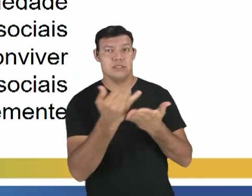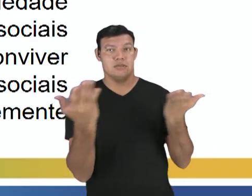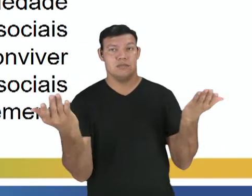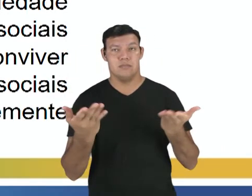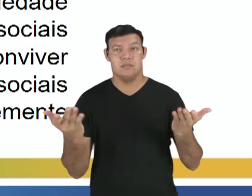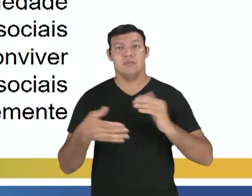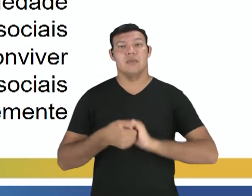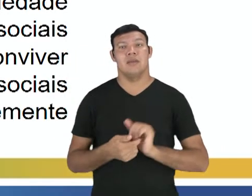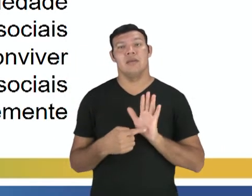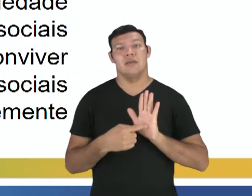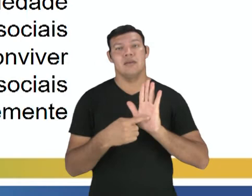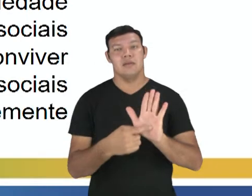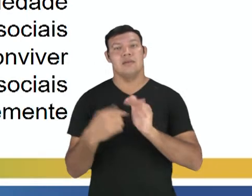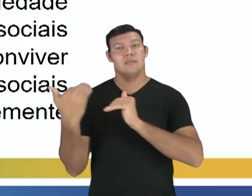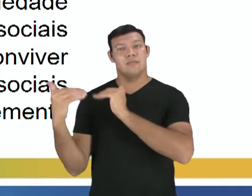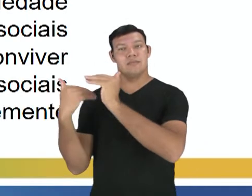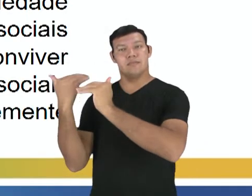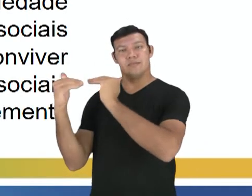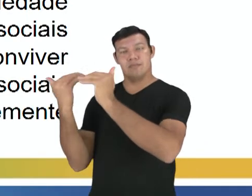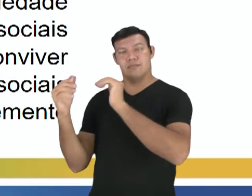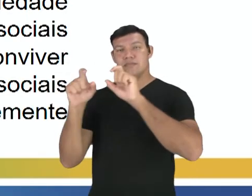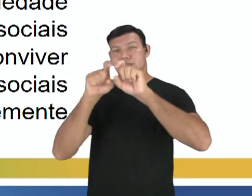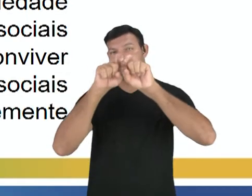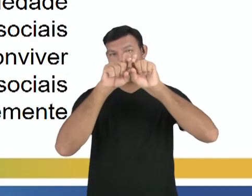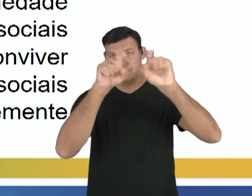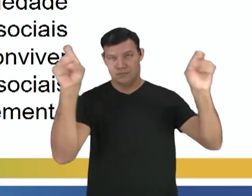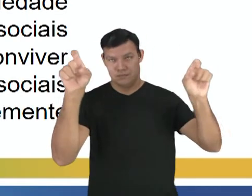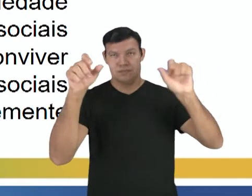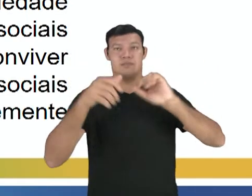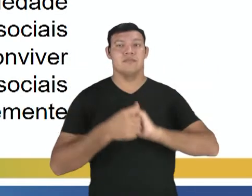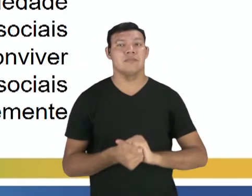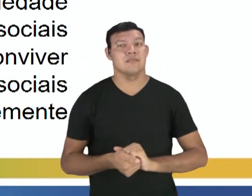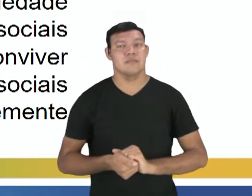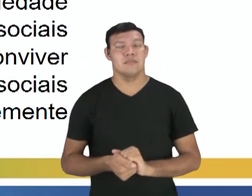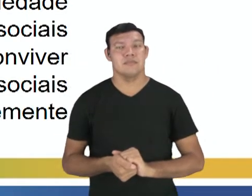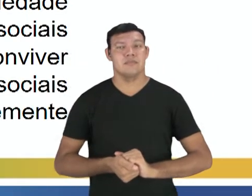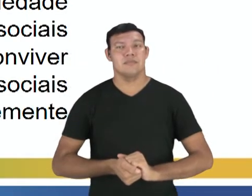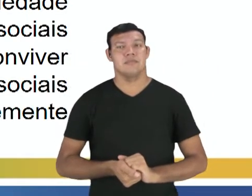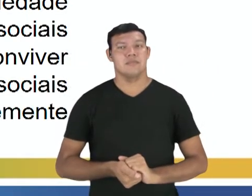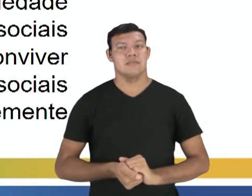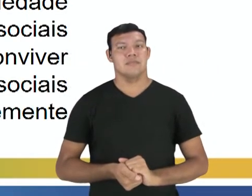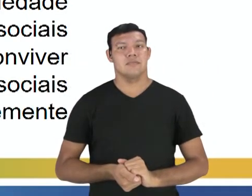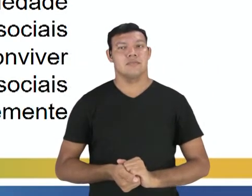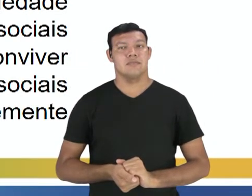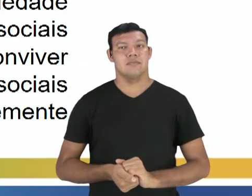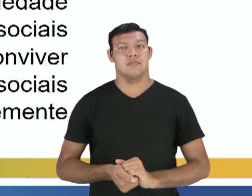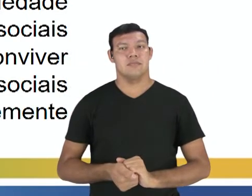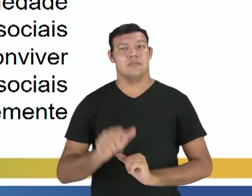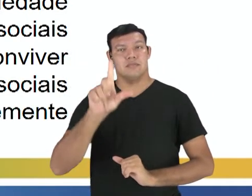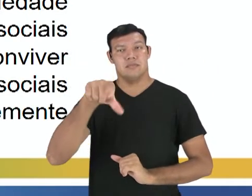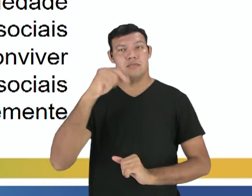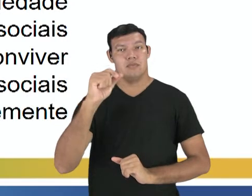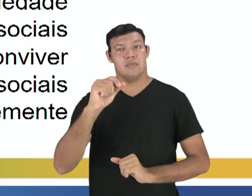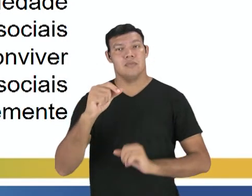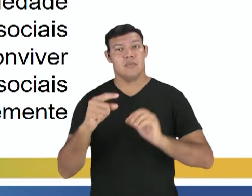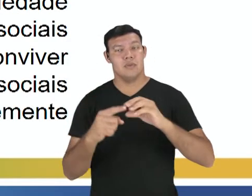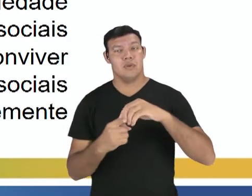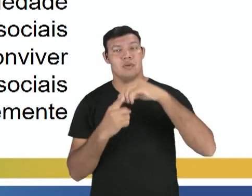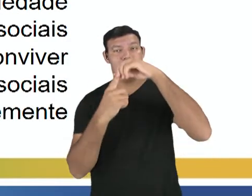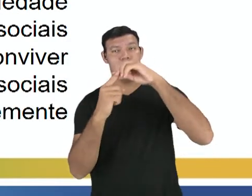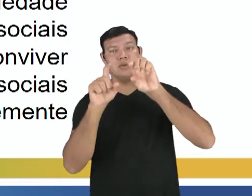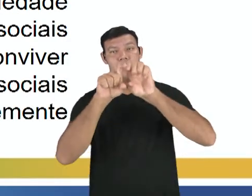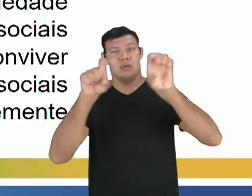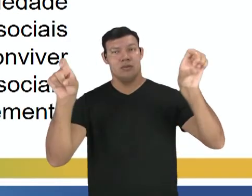vamos trazer um dos parágrafos, não dava para trazer todos os parágrafos para vocês, mas eu trouxe um parágrafo para a gente